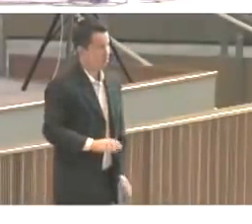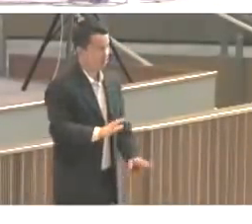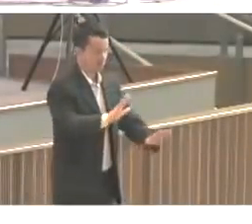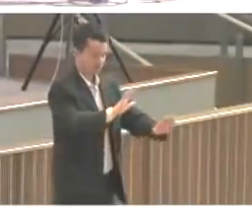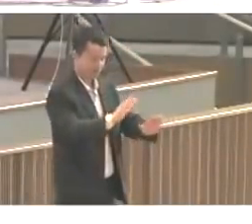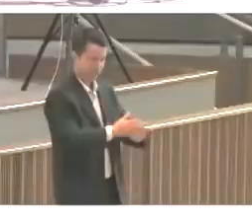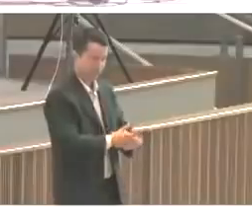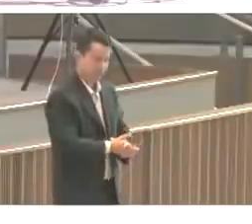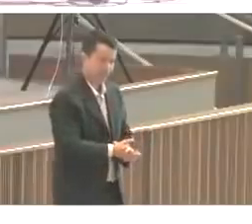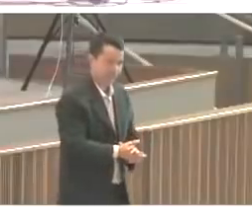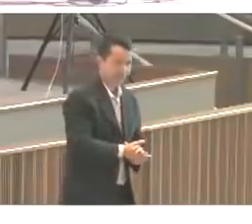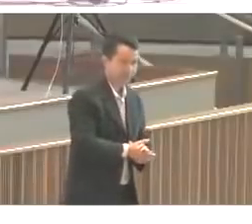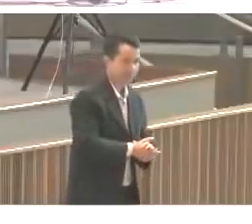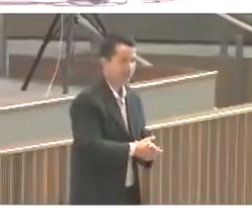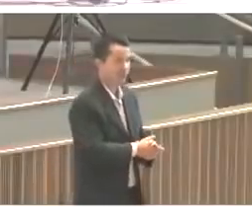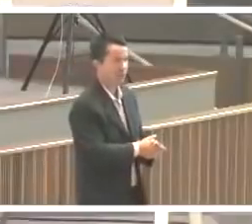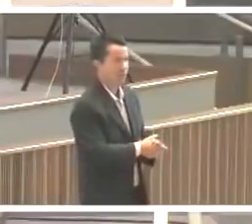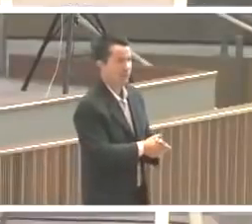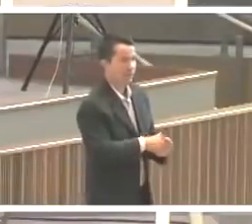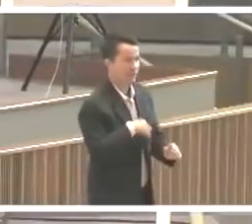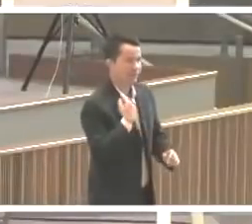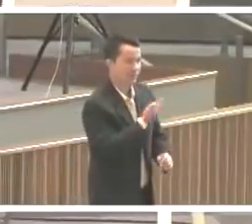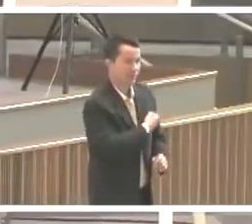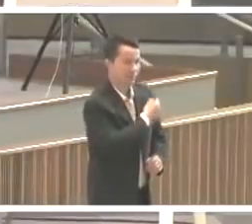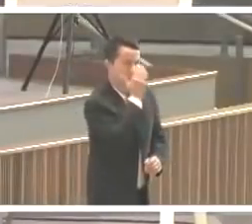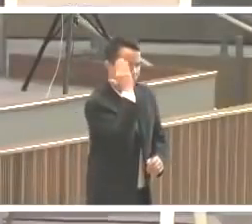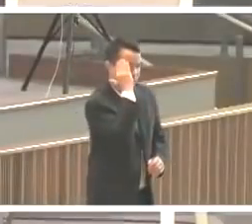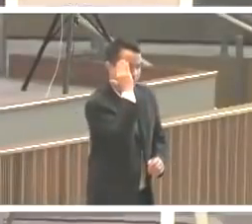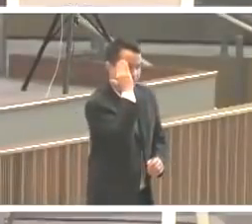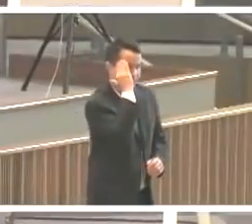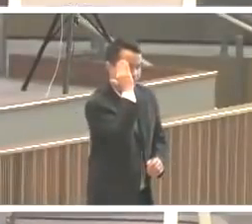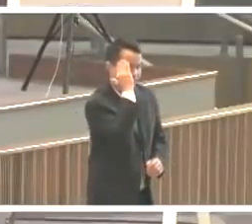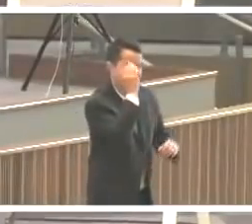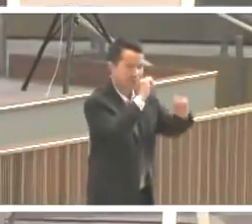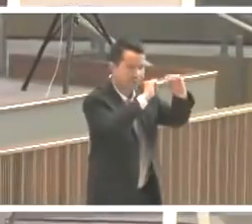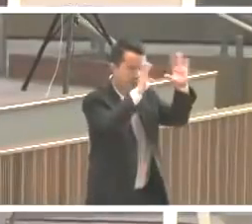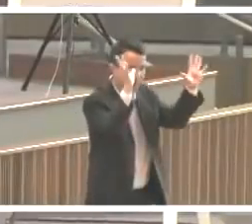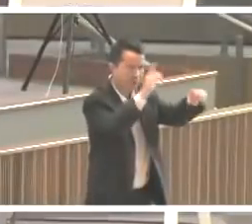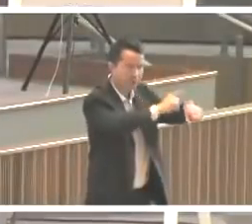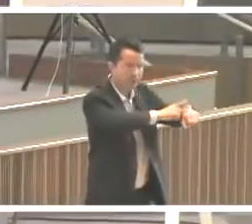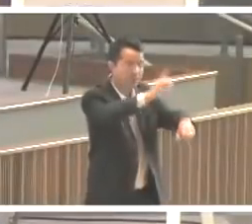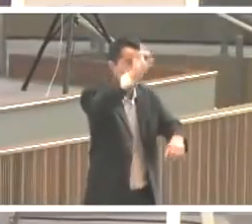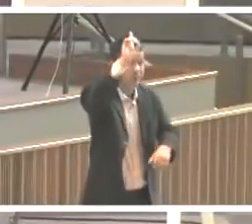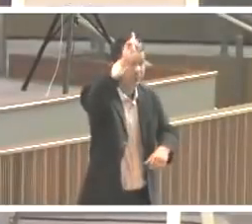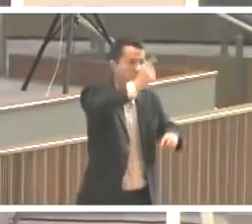o tempo de Deus é porque a gente está dormindo espiritualmente.